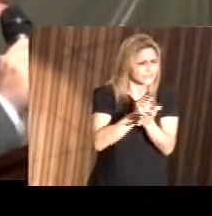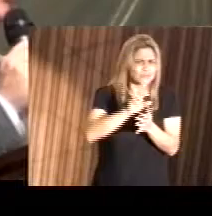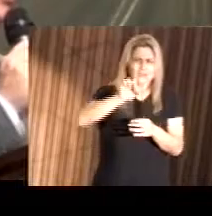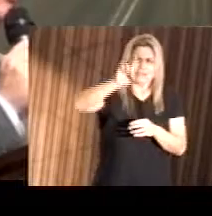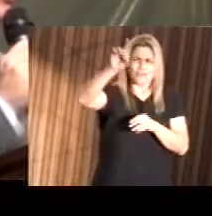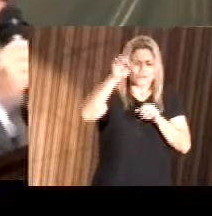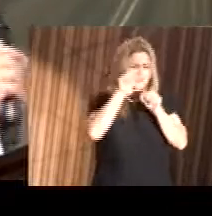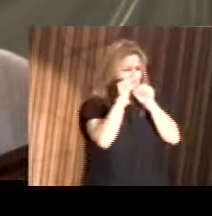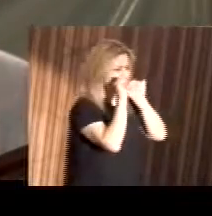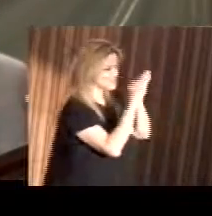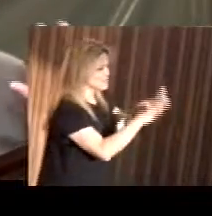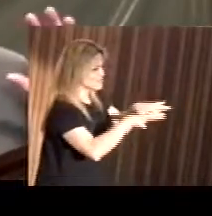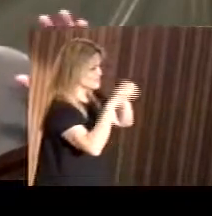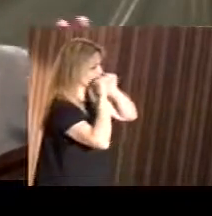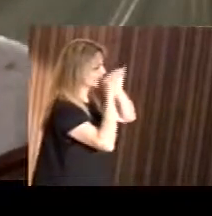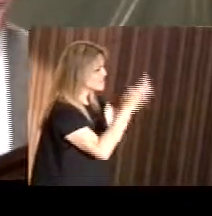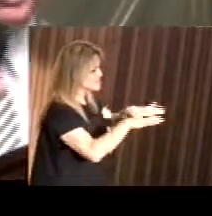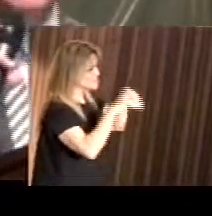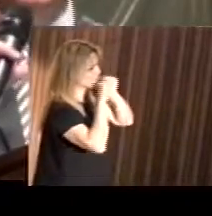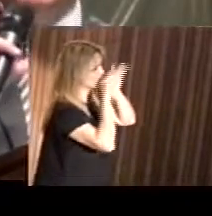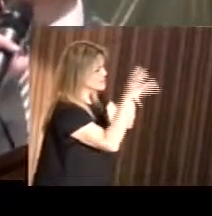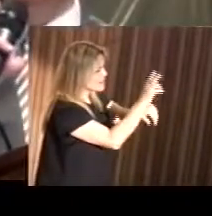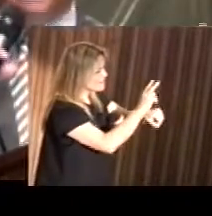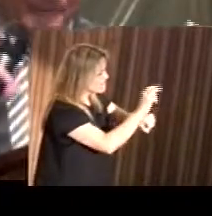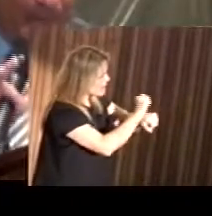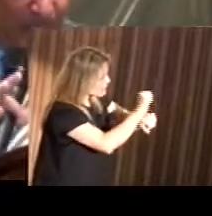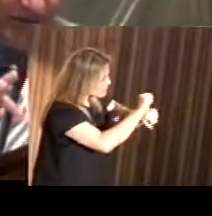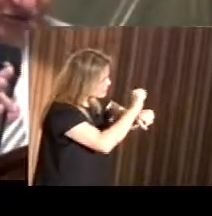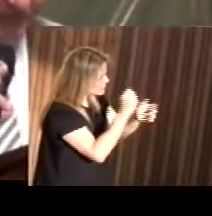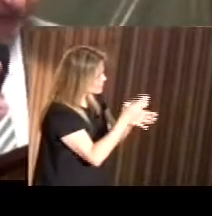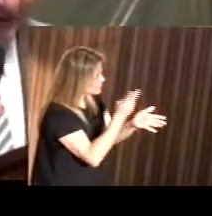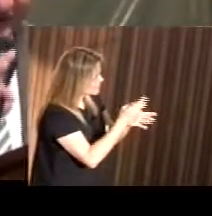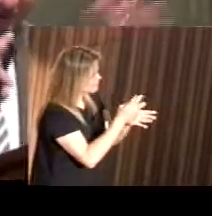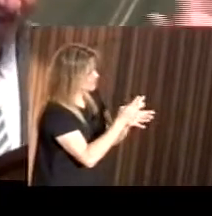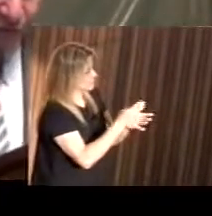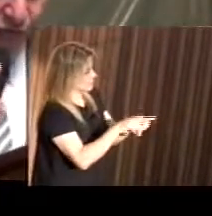a vida de Abraão, e Abraão sendo um homem agora